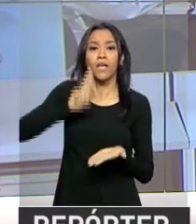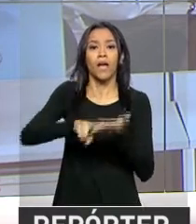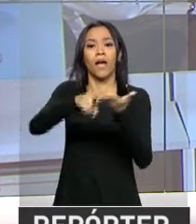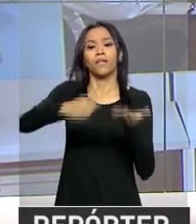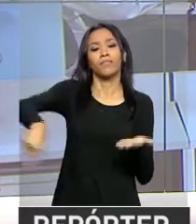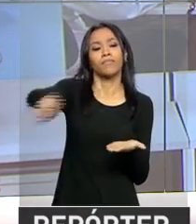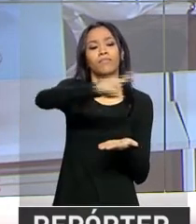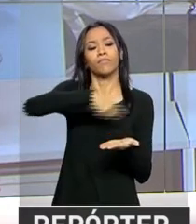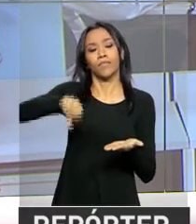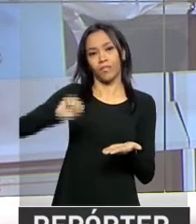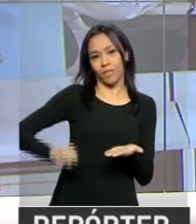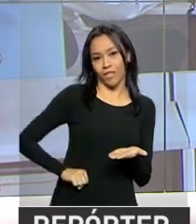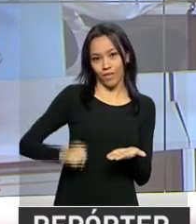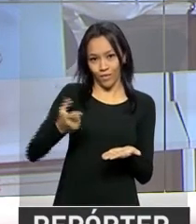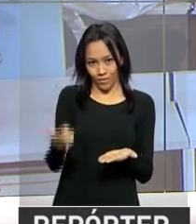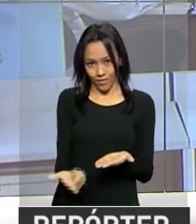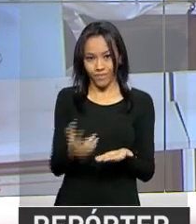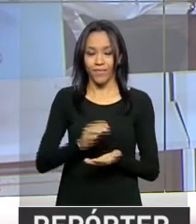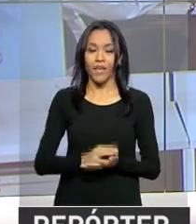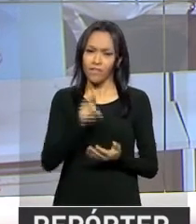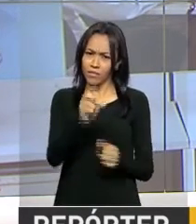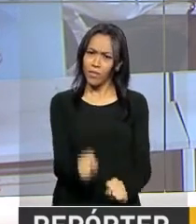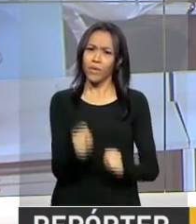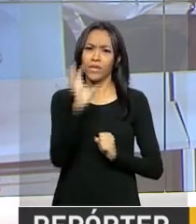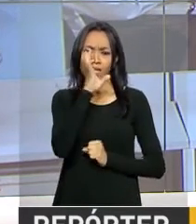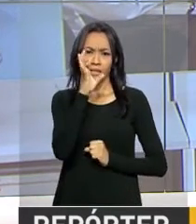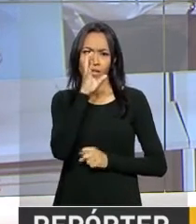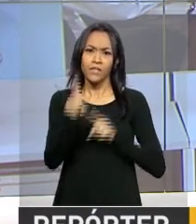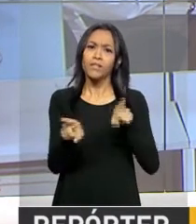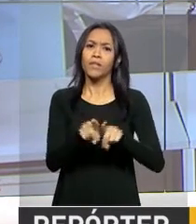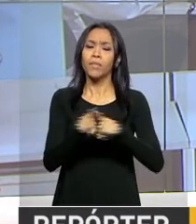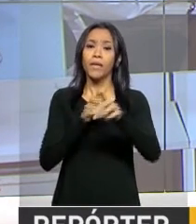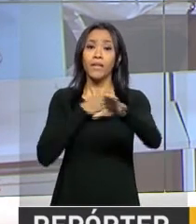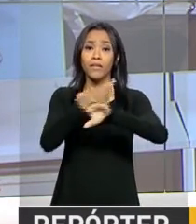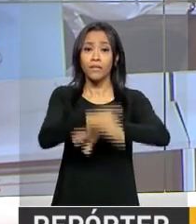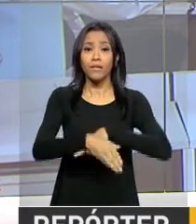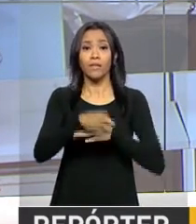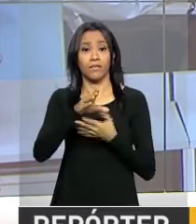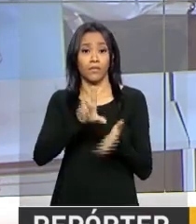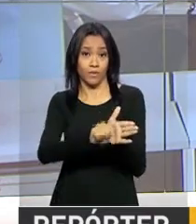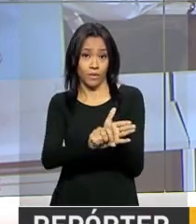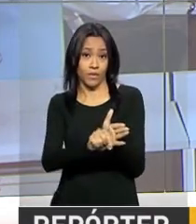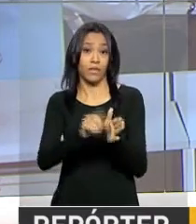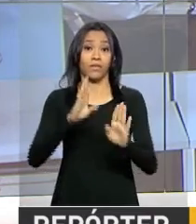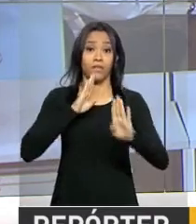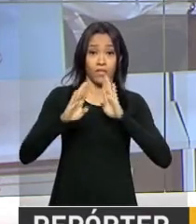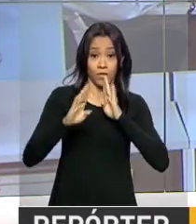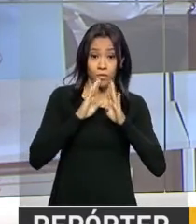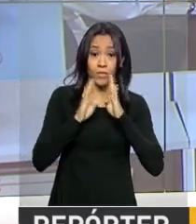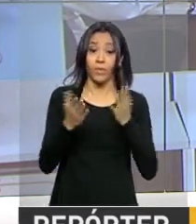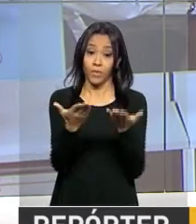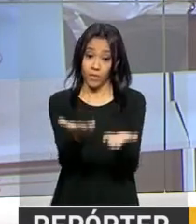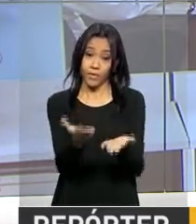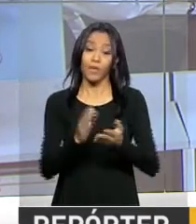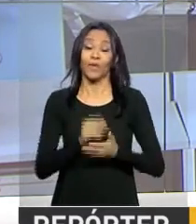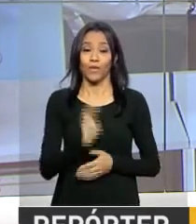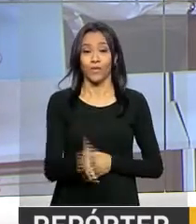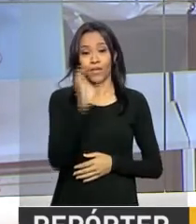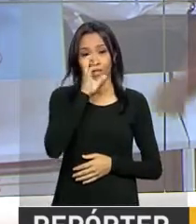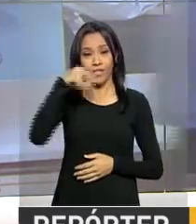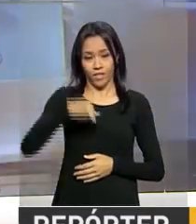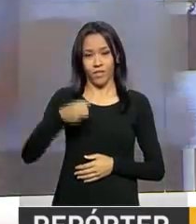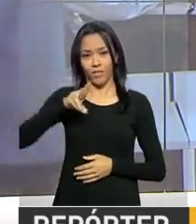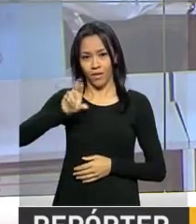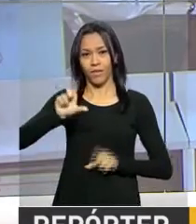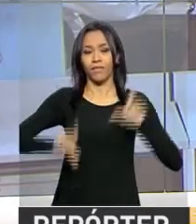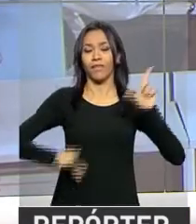ao presidente interino Michel Temer. Acompanhe as novidades também nas nossas redes sociais, no Twitter, no Facebook. Continue